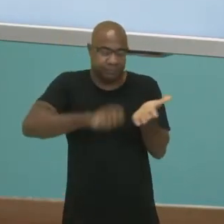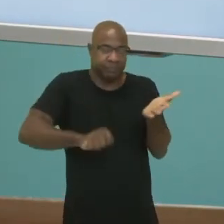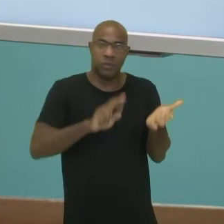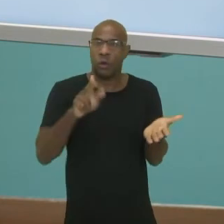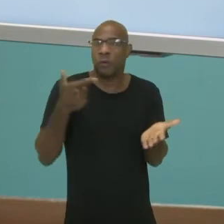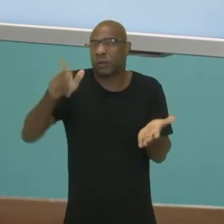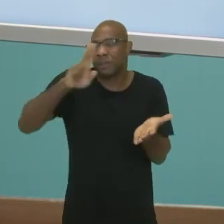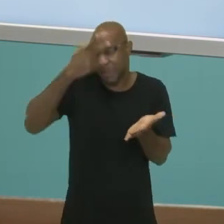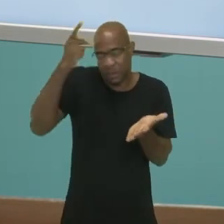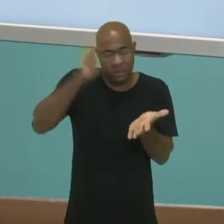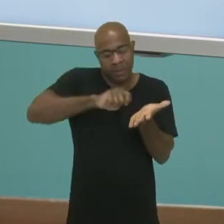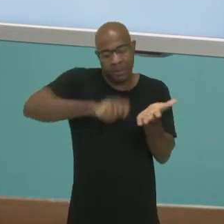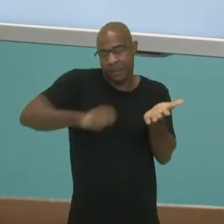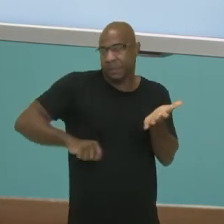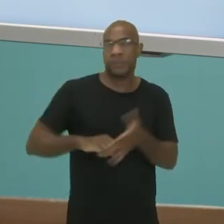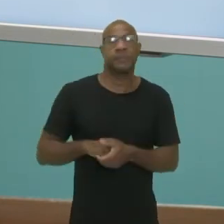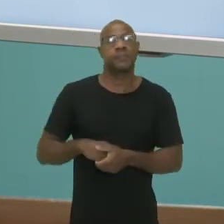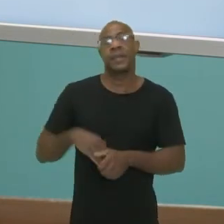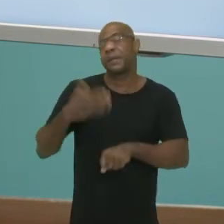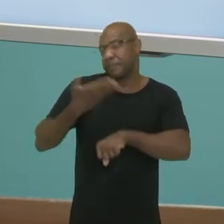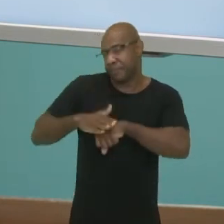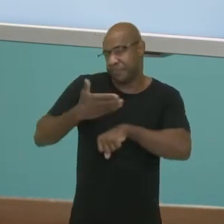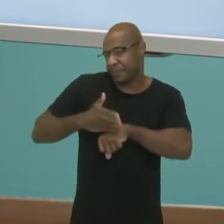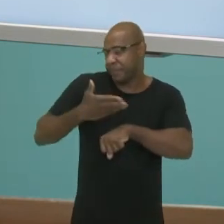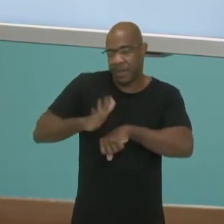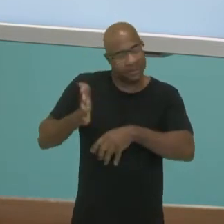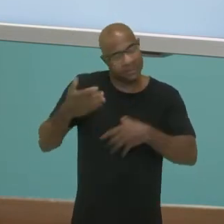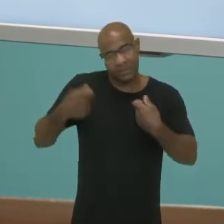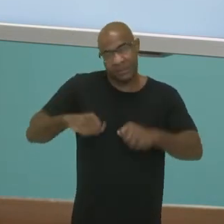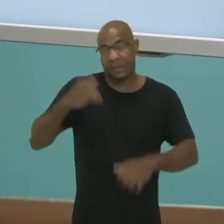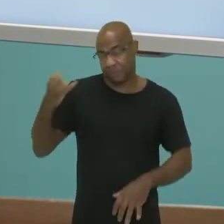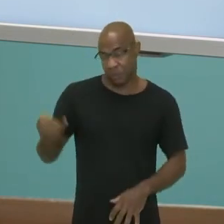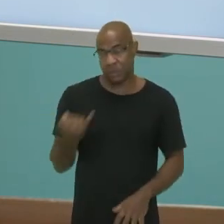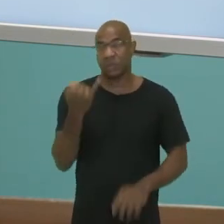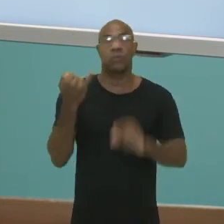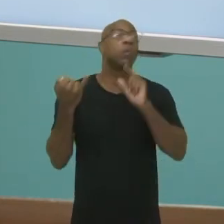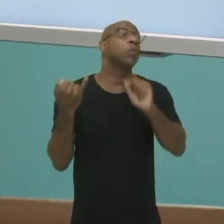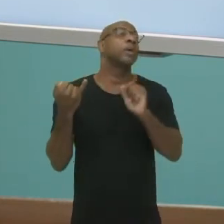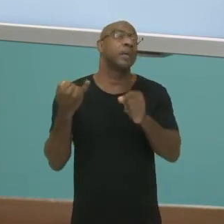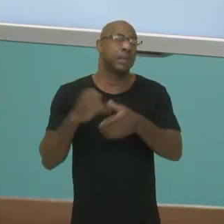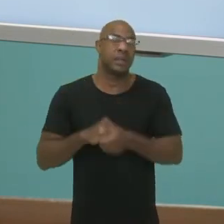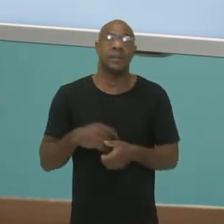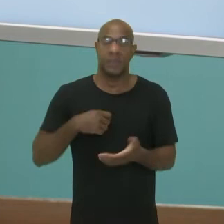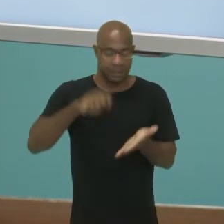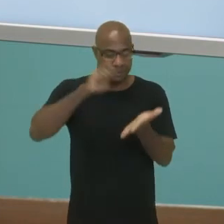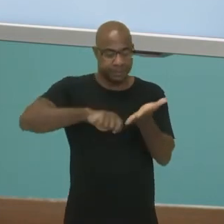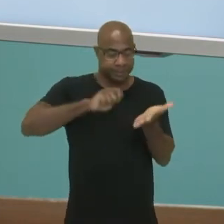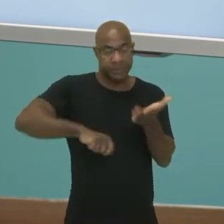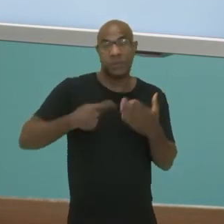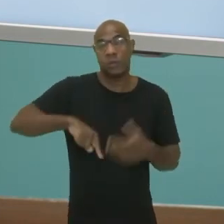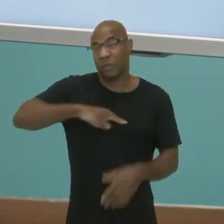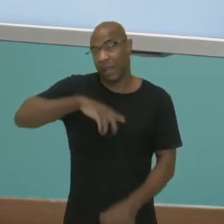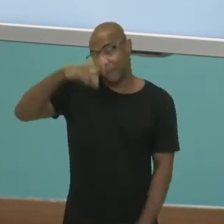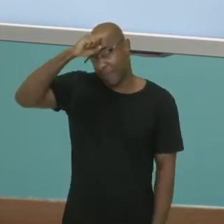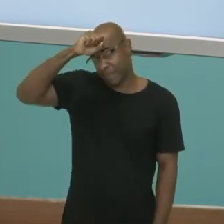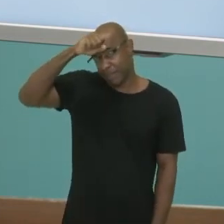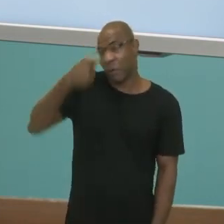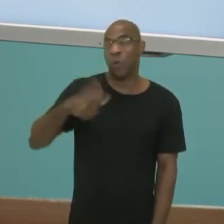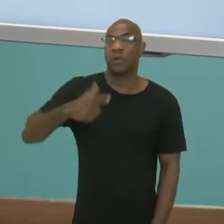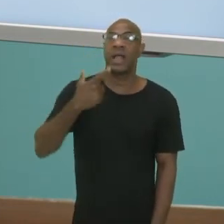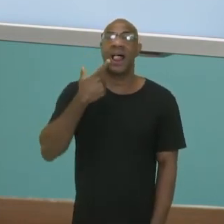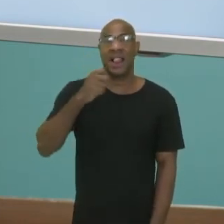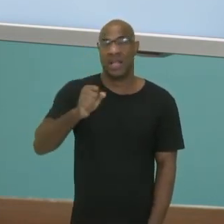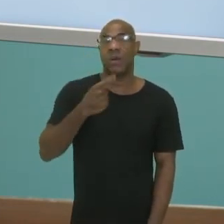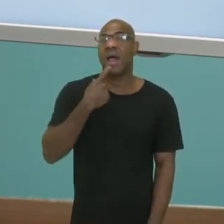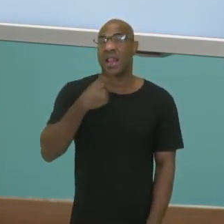na prática. É muito interessante e muito importante, necessário, quando a gente vai aprender uma outra língua estrangeira, praticar, escrever,